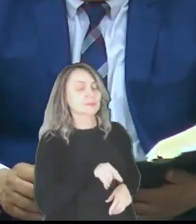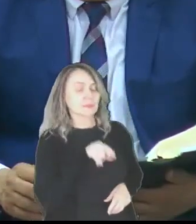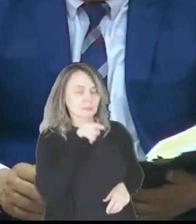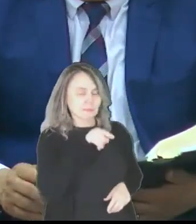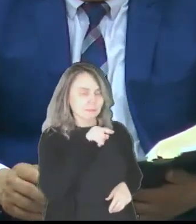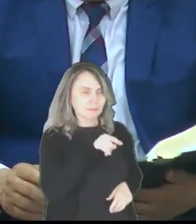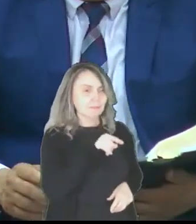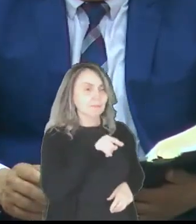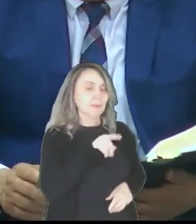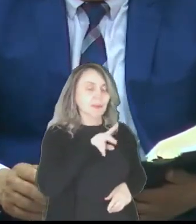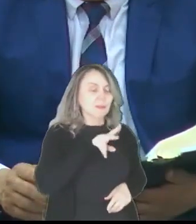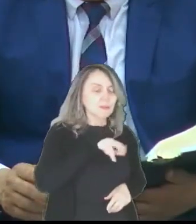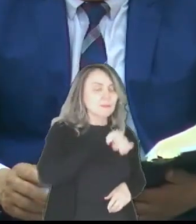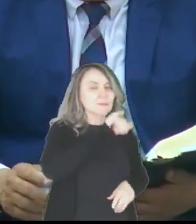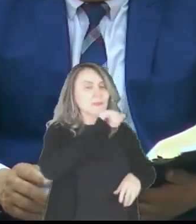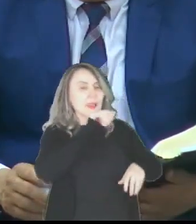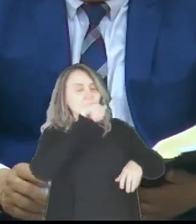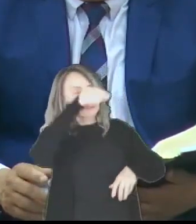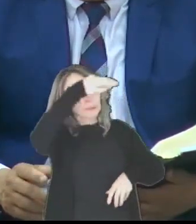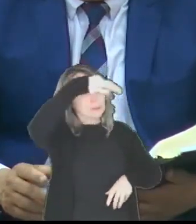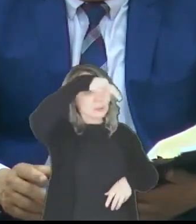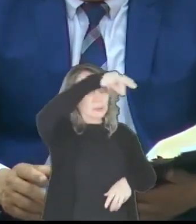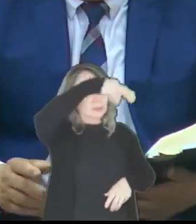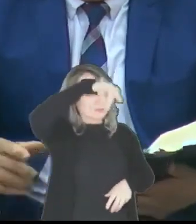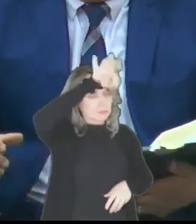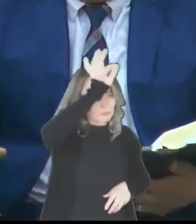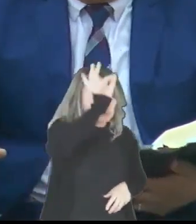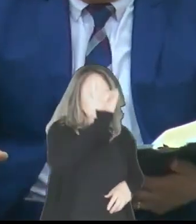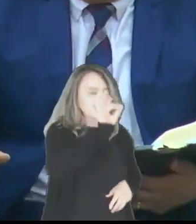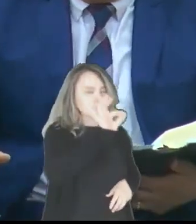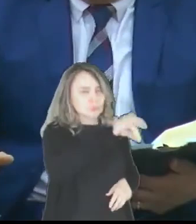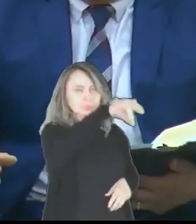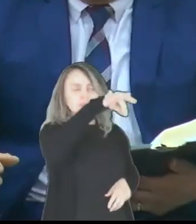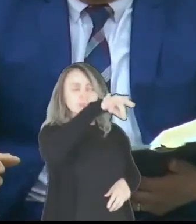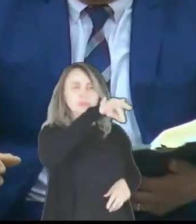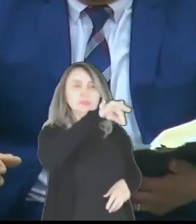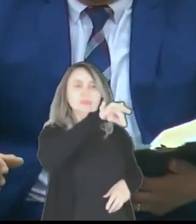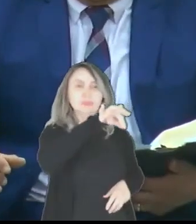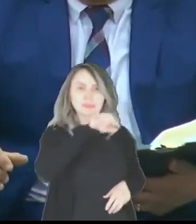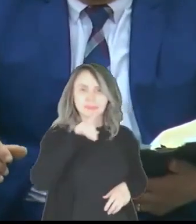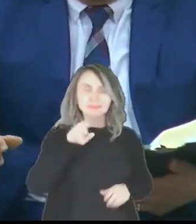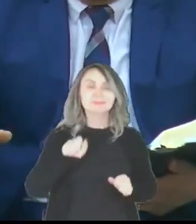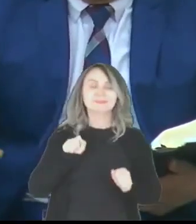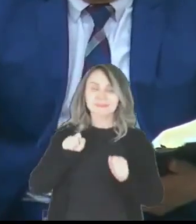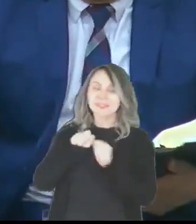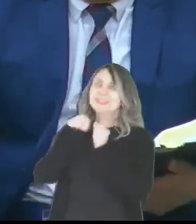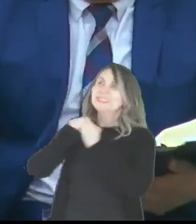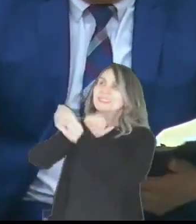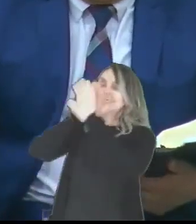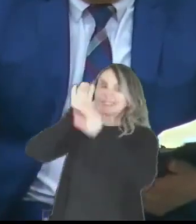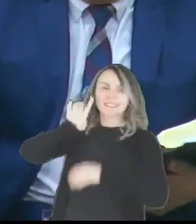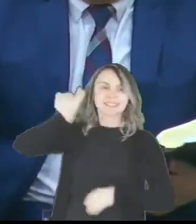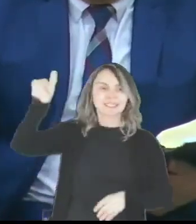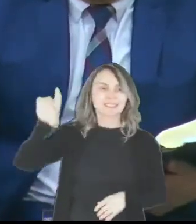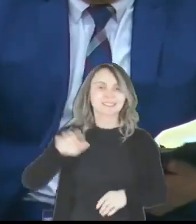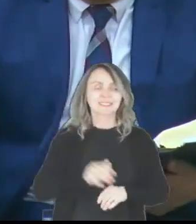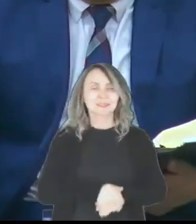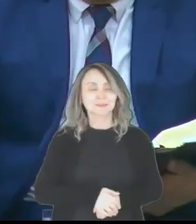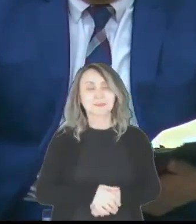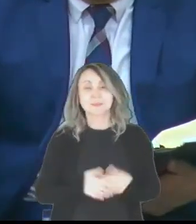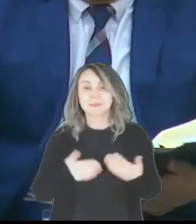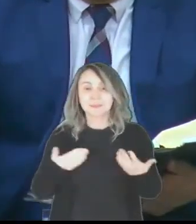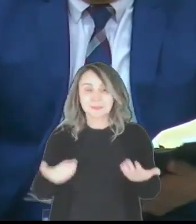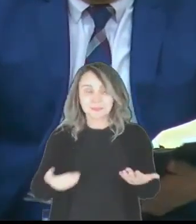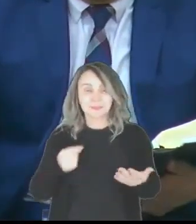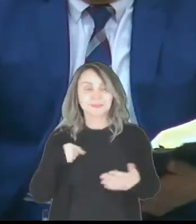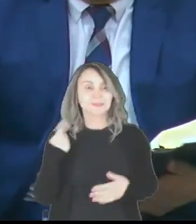ti descerá o Espírito Santo. Vocês podem dizer glória a Deus por isso? Então, irmãos amados, nós